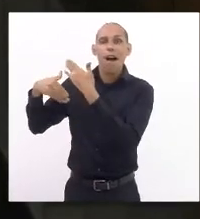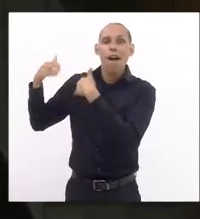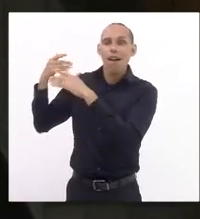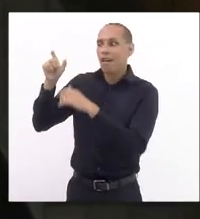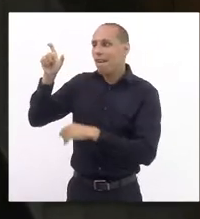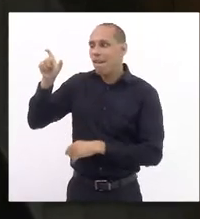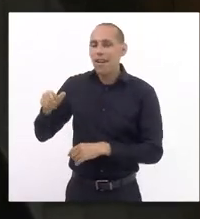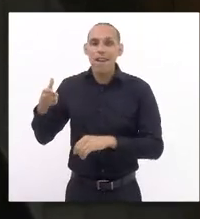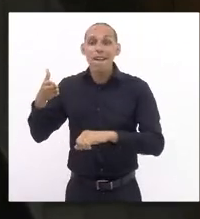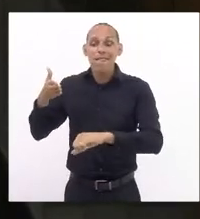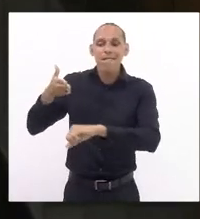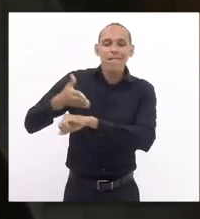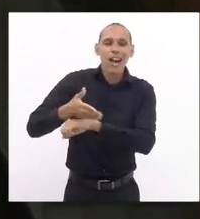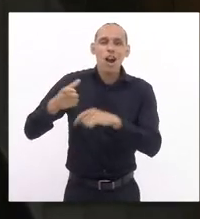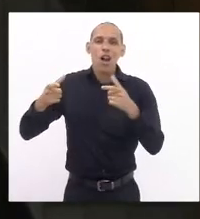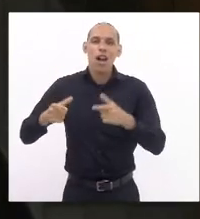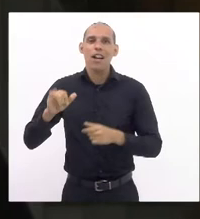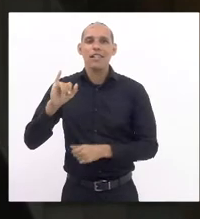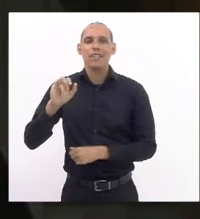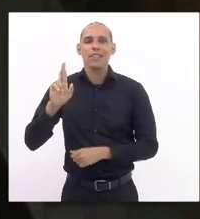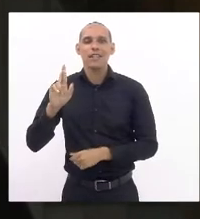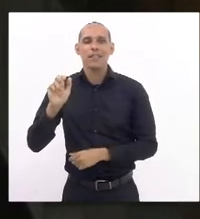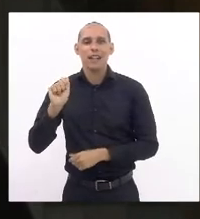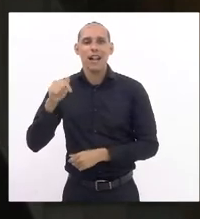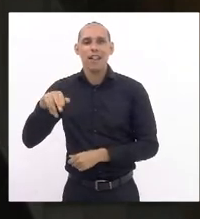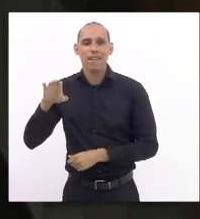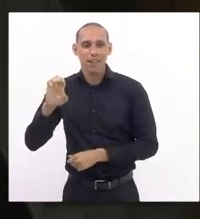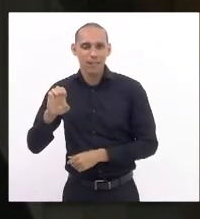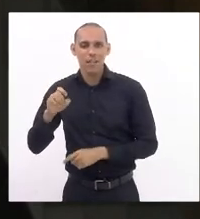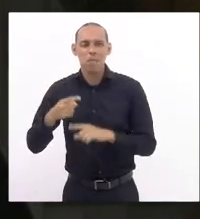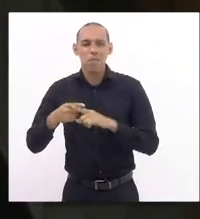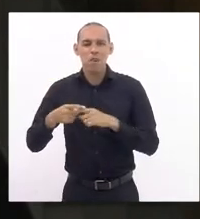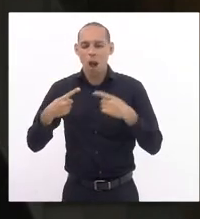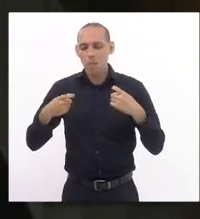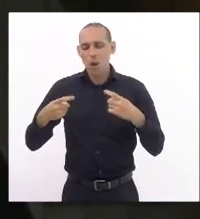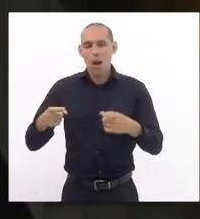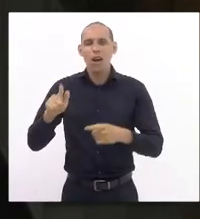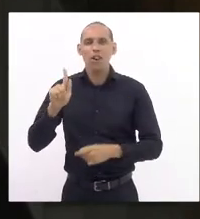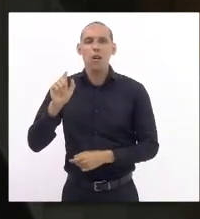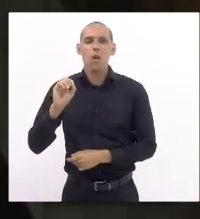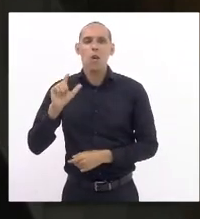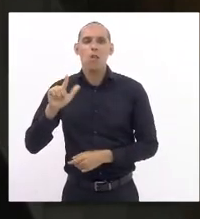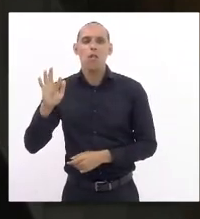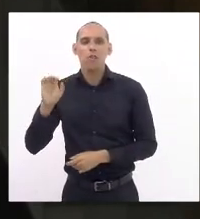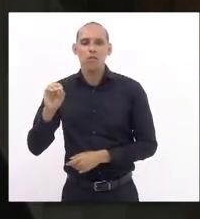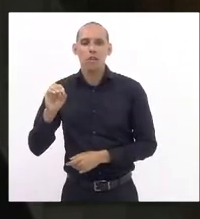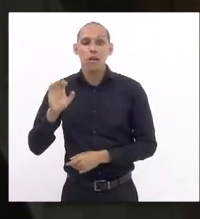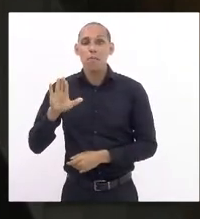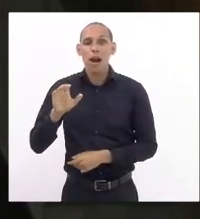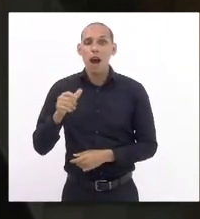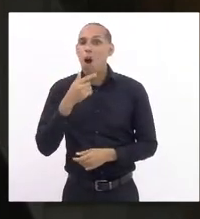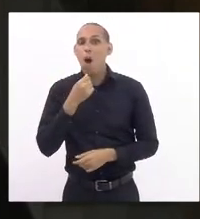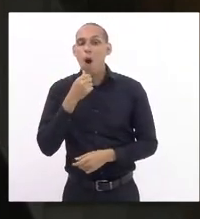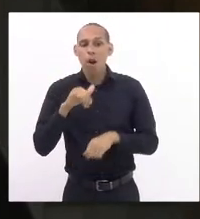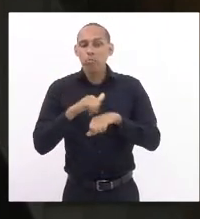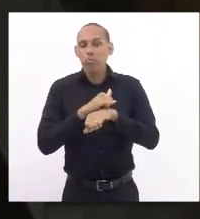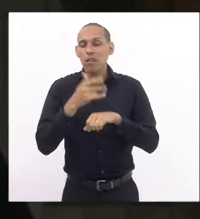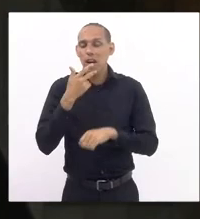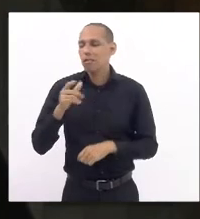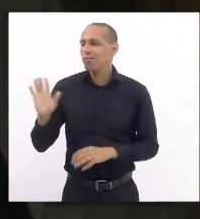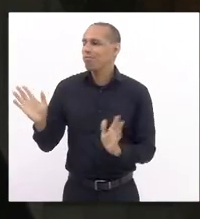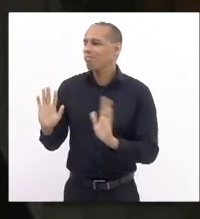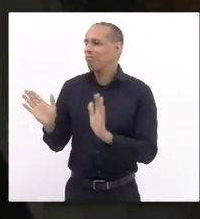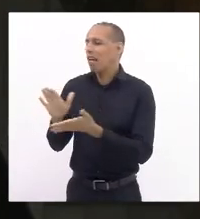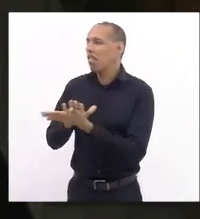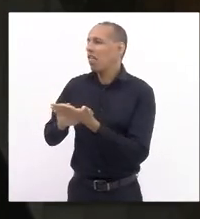de invadir o Iraque no contexto da Guerra do Golfo. E o Cave diz, não, olha, não tem nada a ver com essa decisão, não. O problema dos americanos